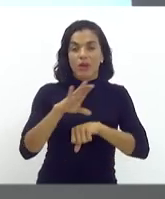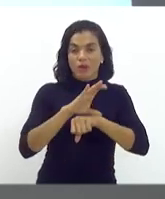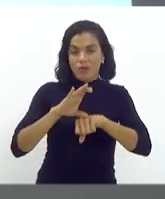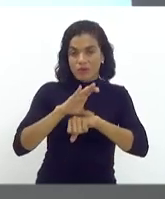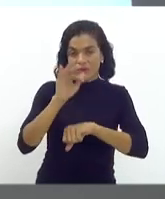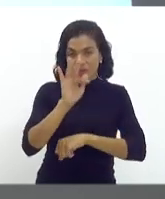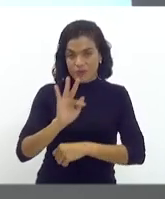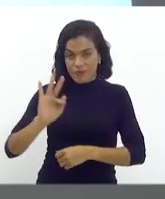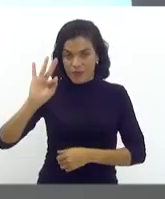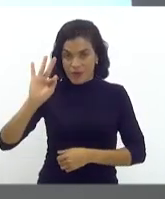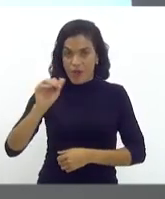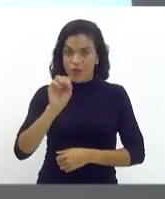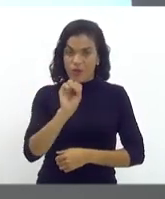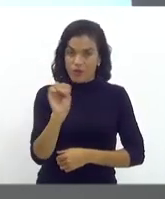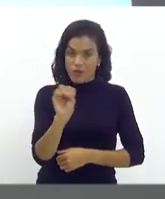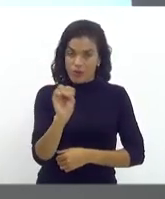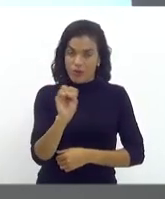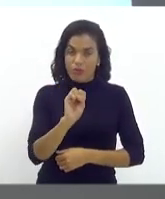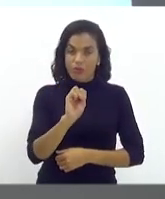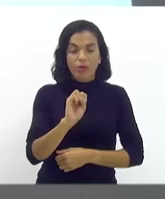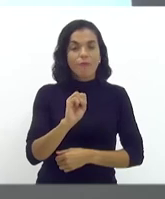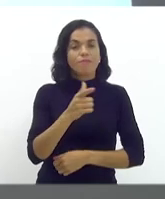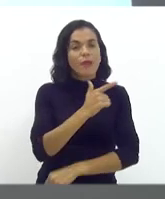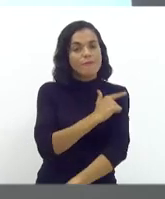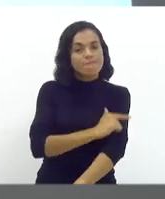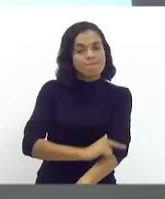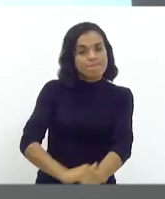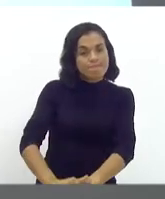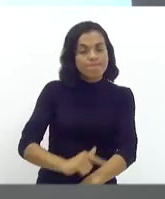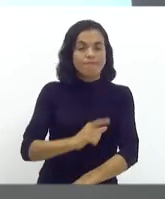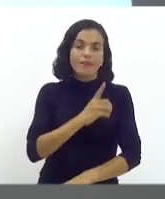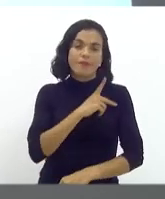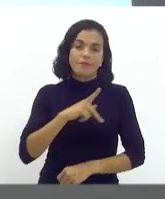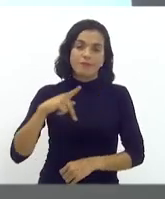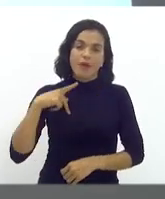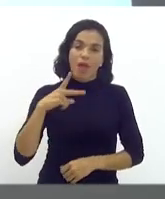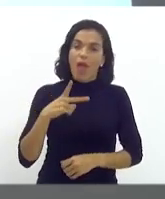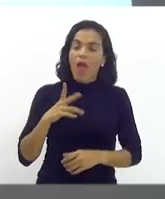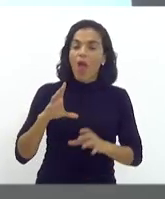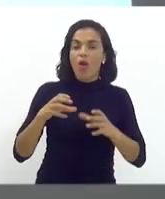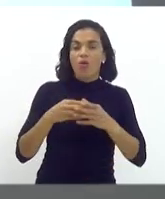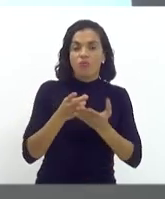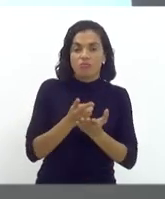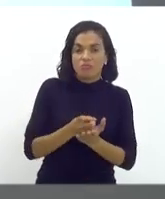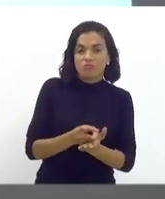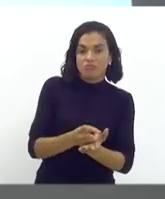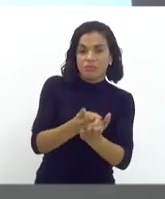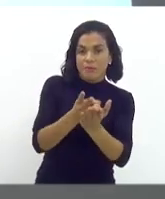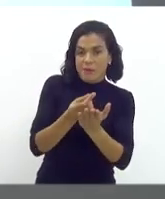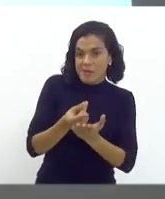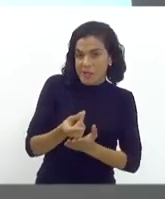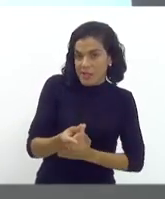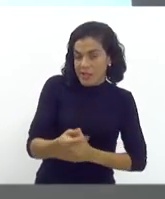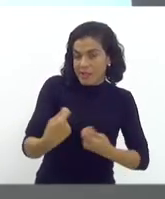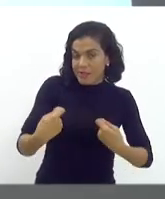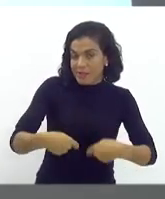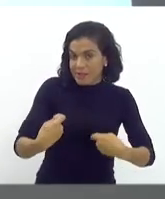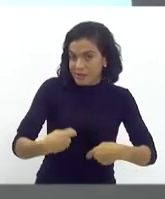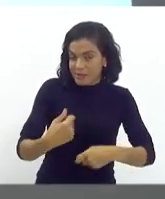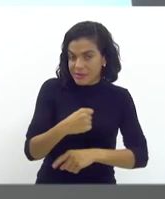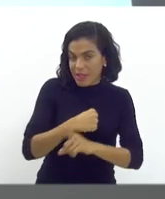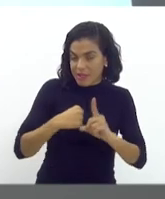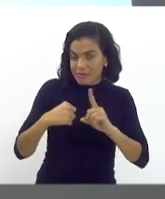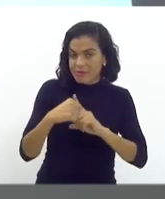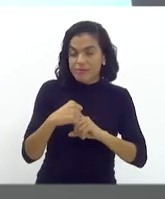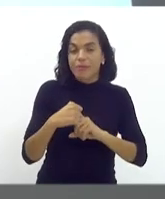é que disciplina que a Defensoria Pública é uma instituição permanente essencial e nós estamos aqui